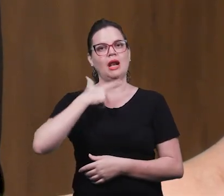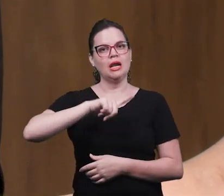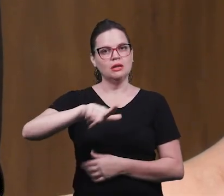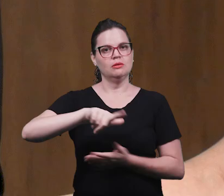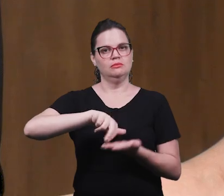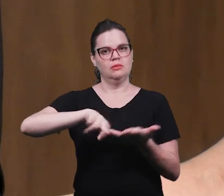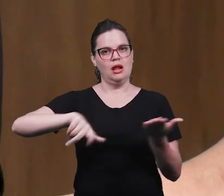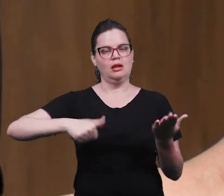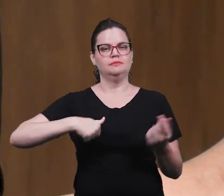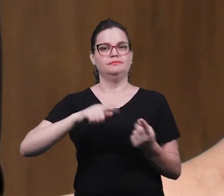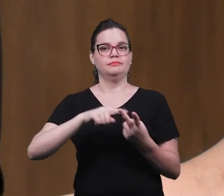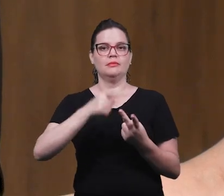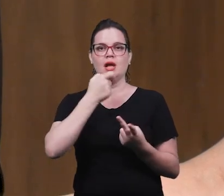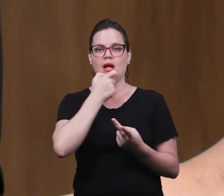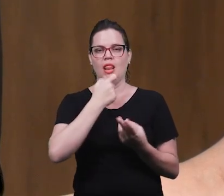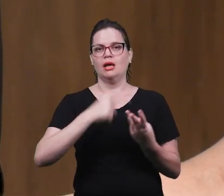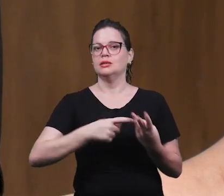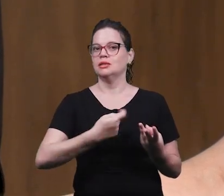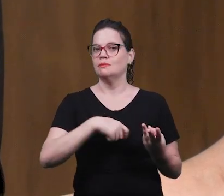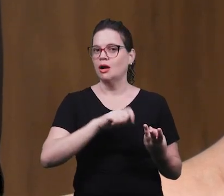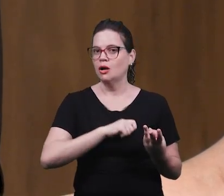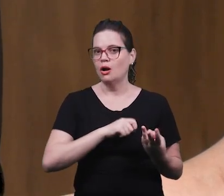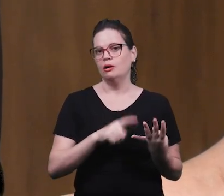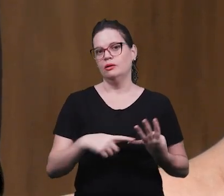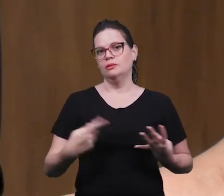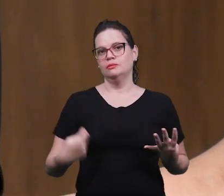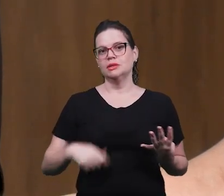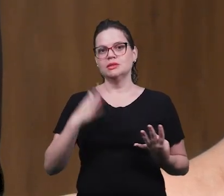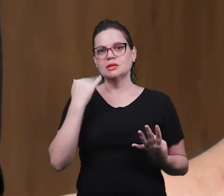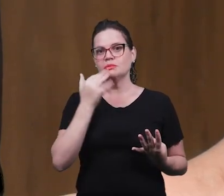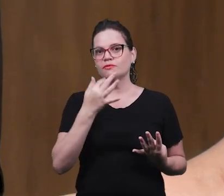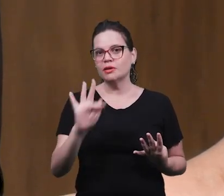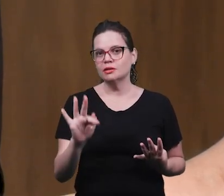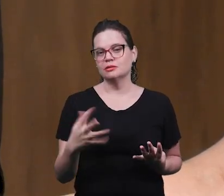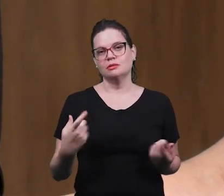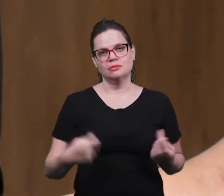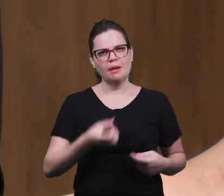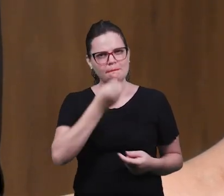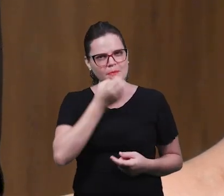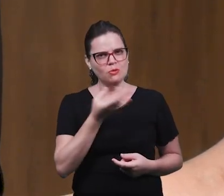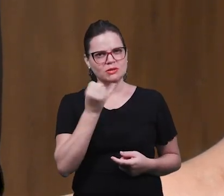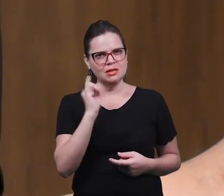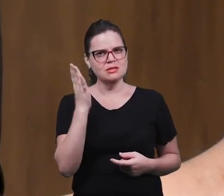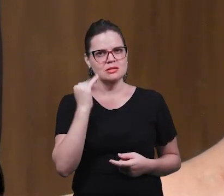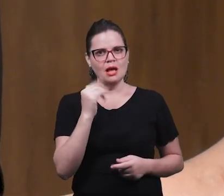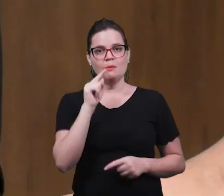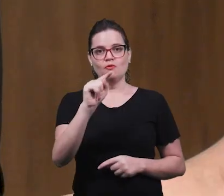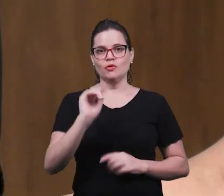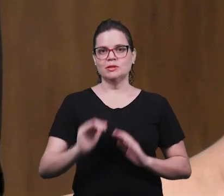saber inglês, saber espanhol, saber francês,